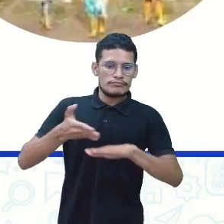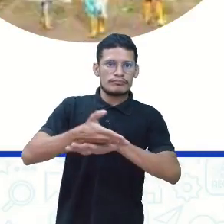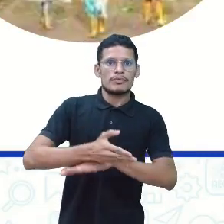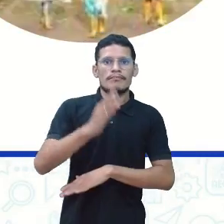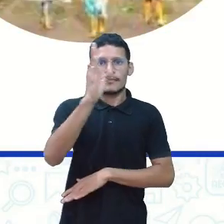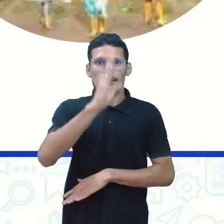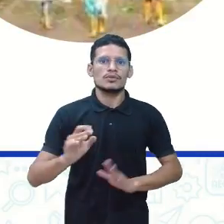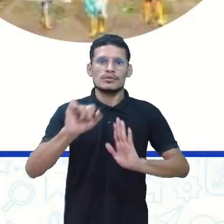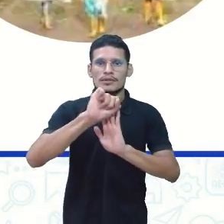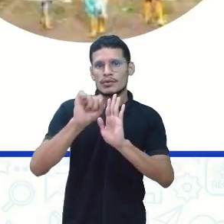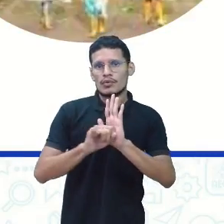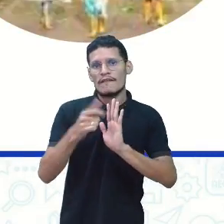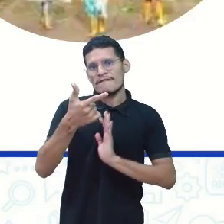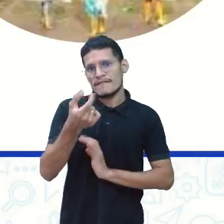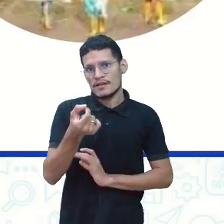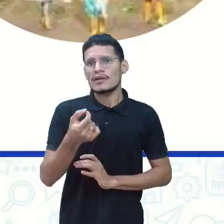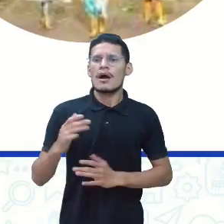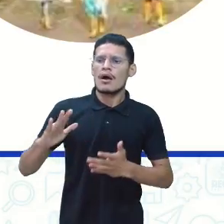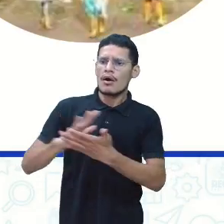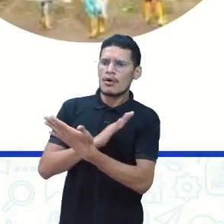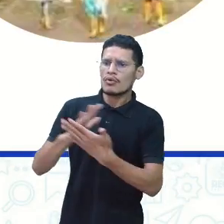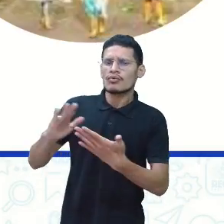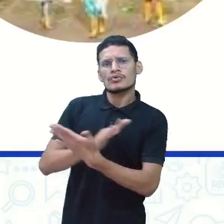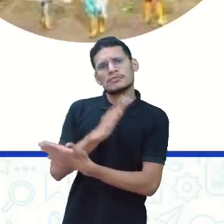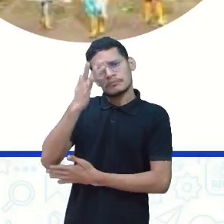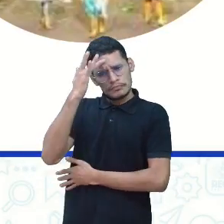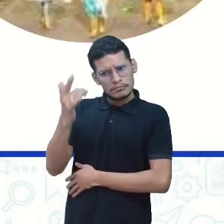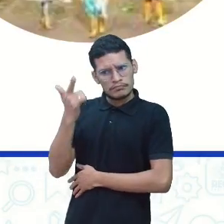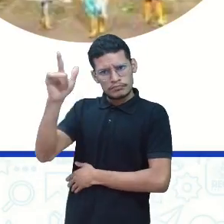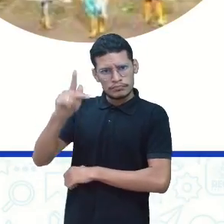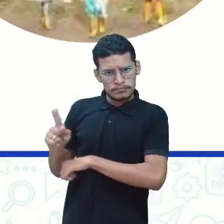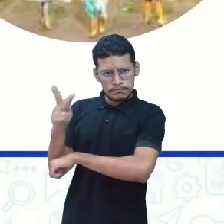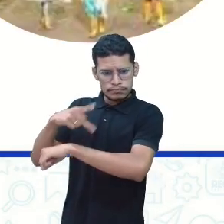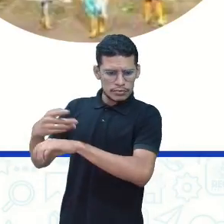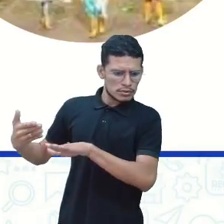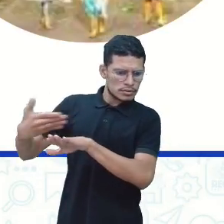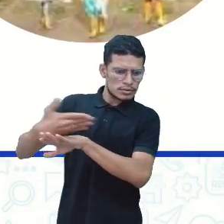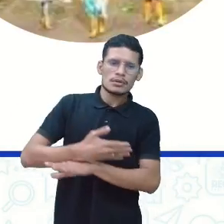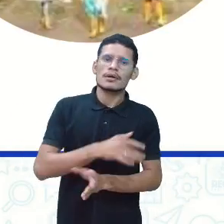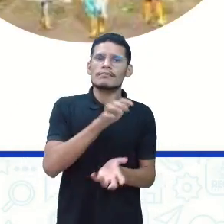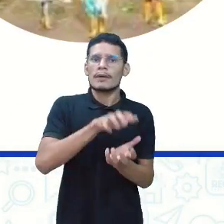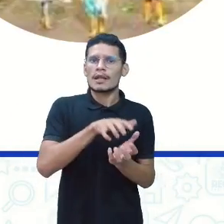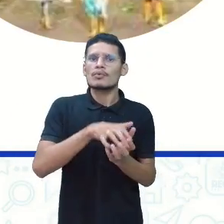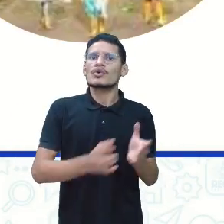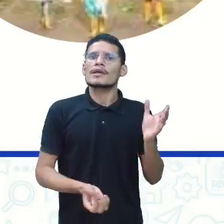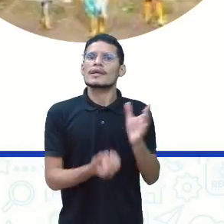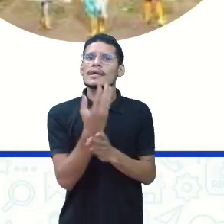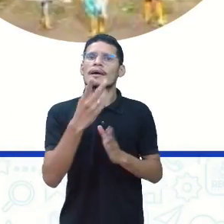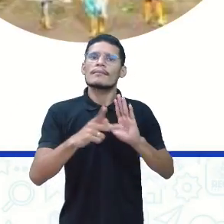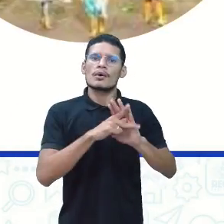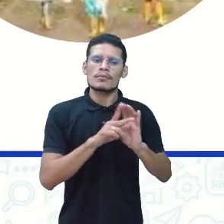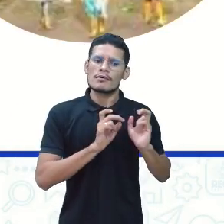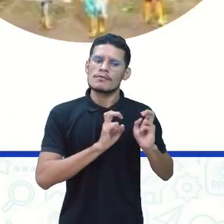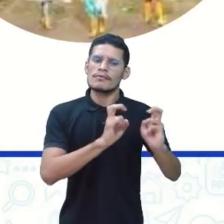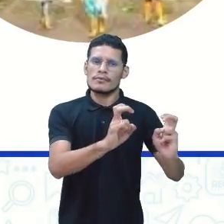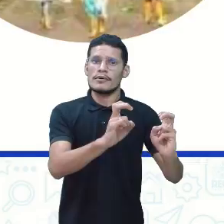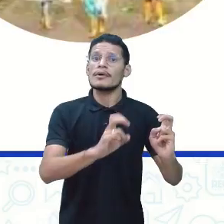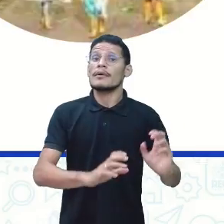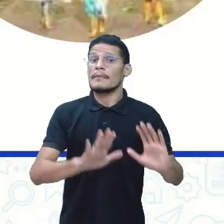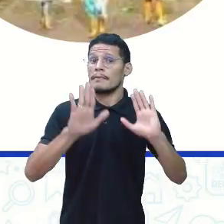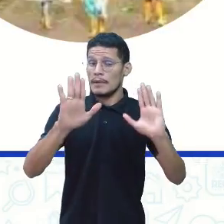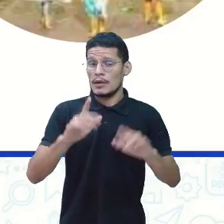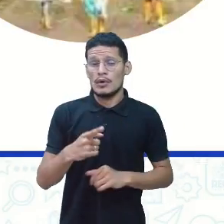século XX, quando engenheiros britânicos se instalaram em Pernambuco para a construção de uma ferrovia.